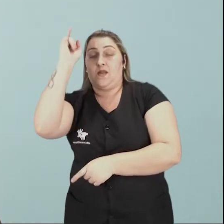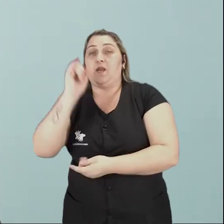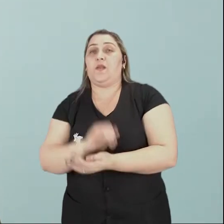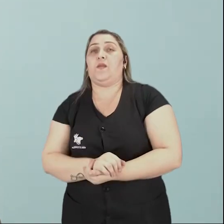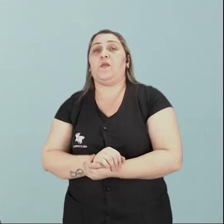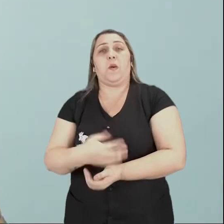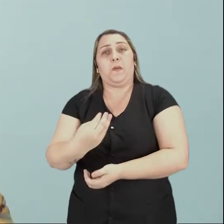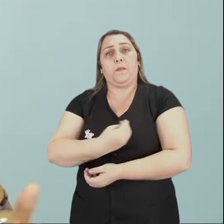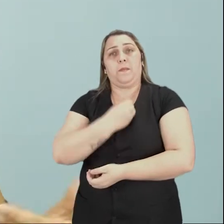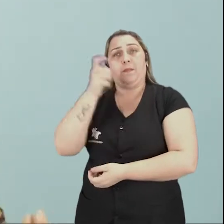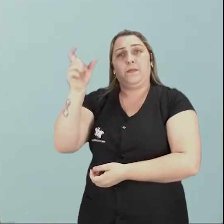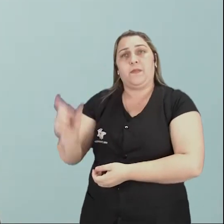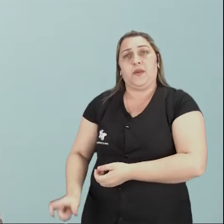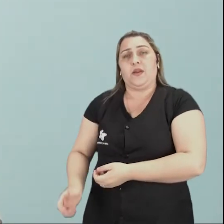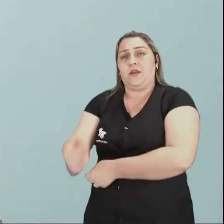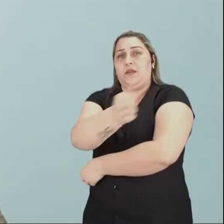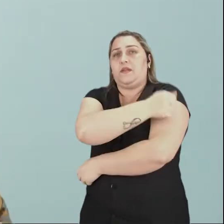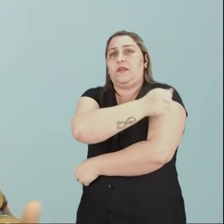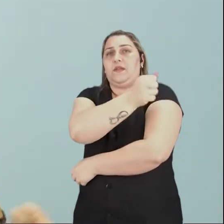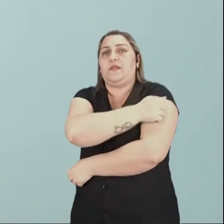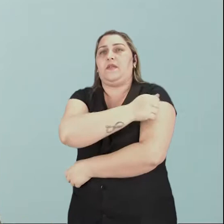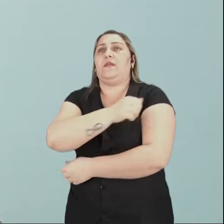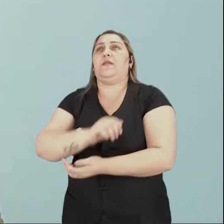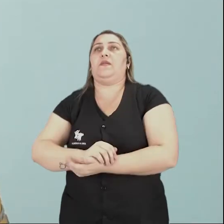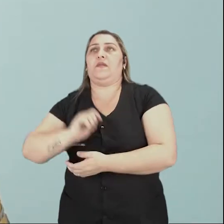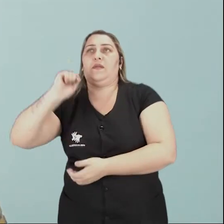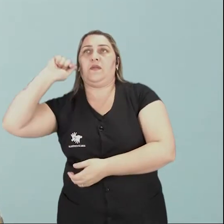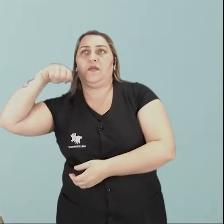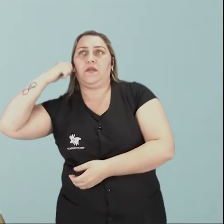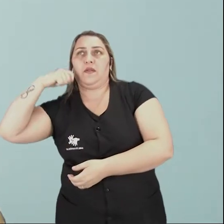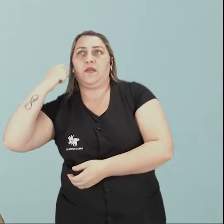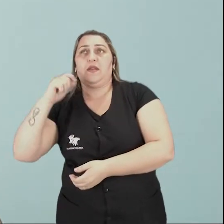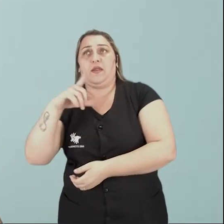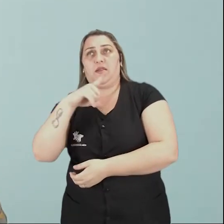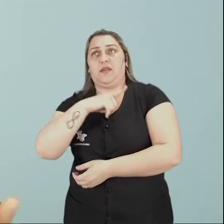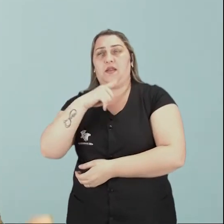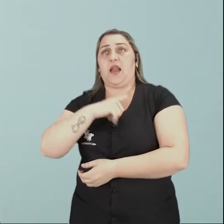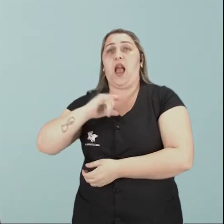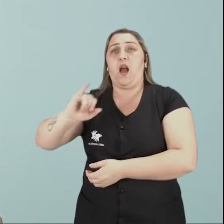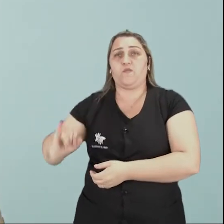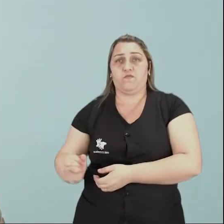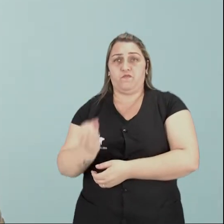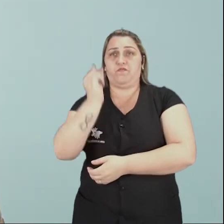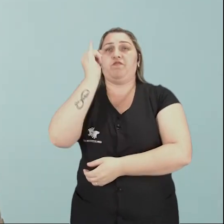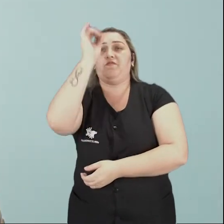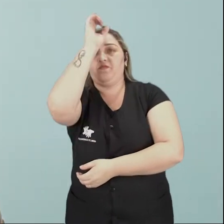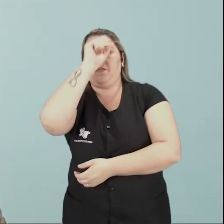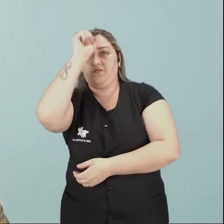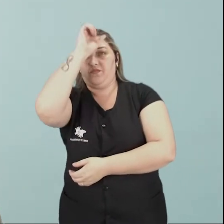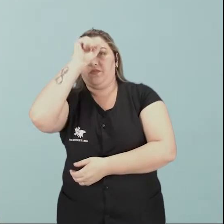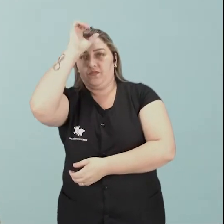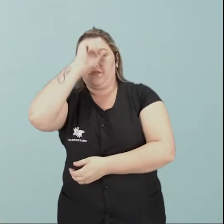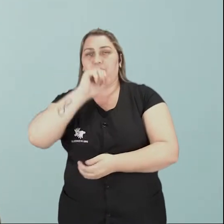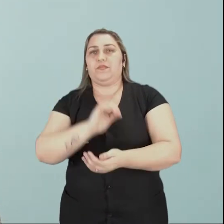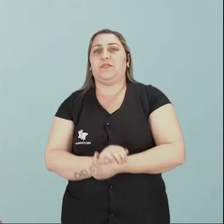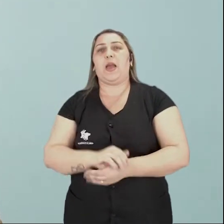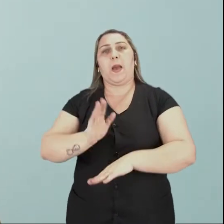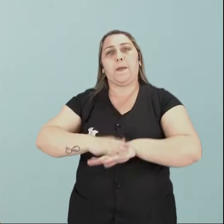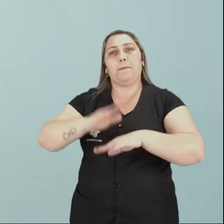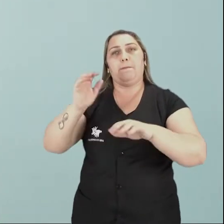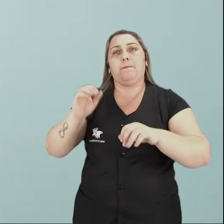o participante, o aluno, o ator, ele vai ter ali a oportunidade de aprender de uma forma